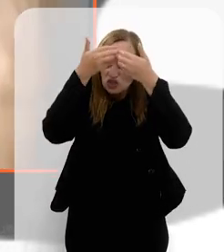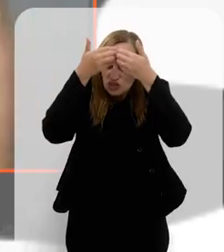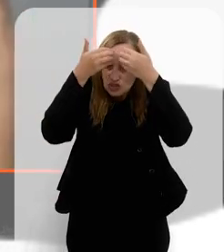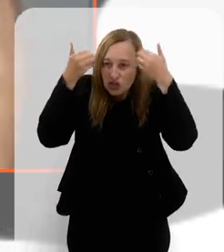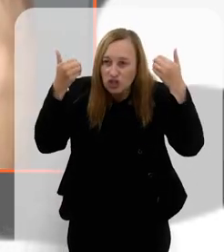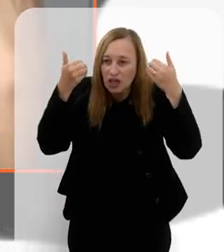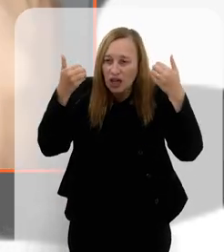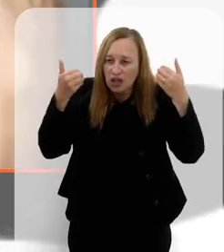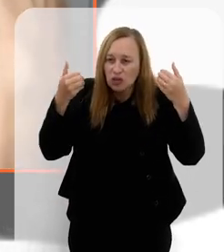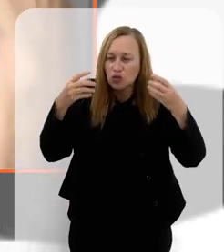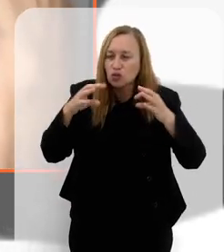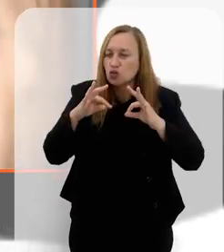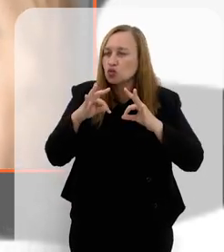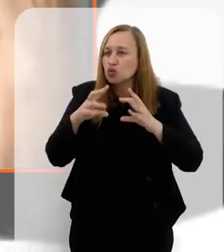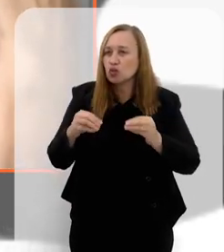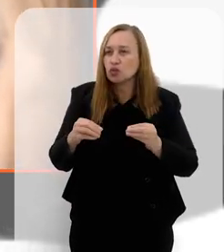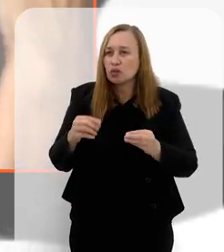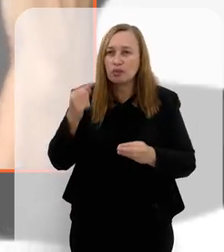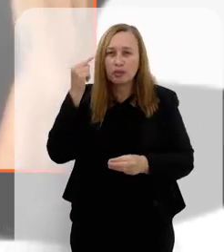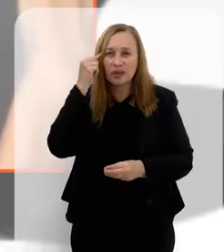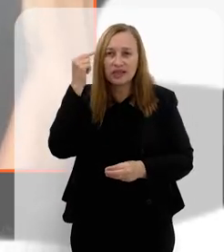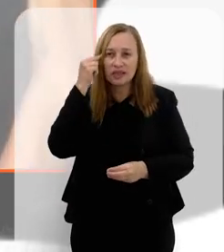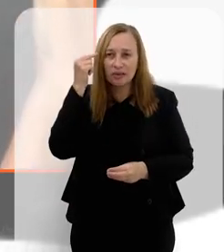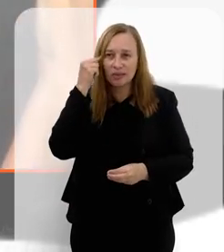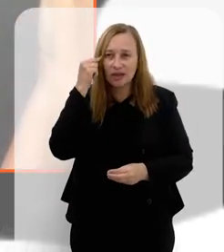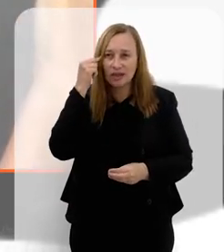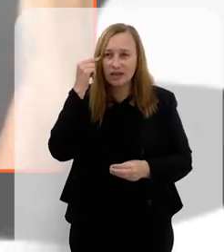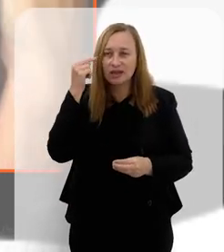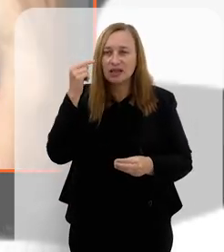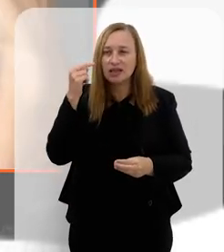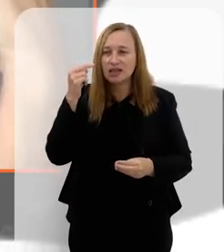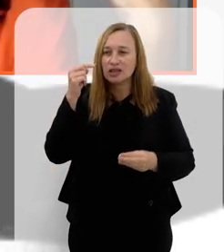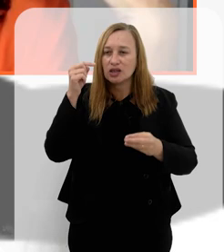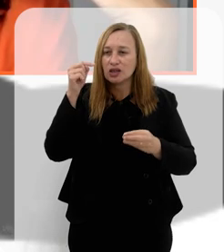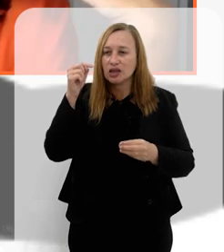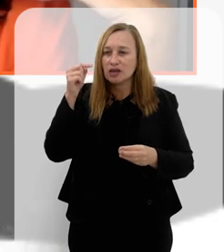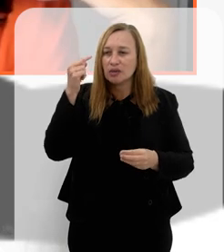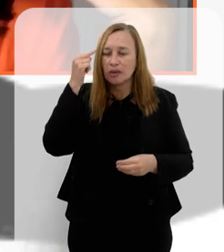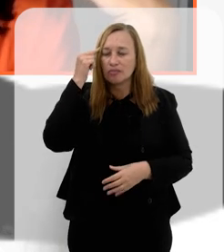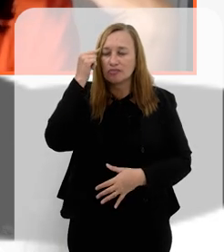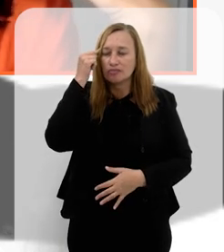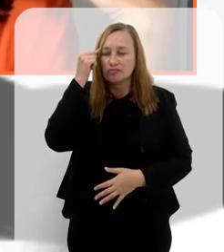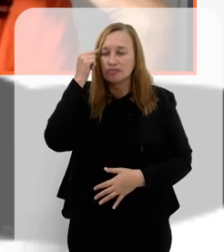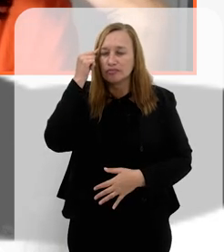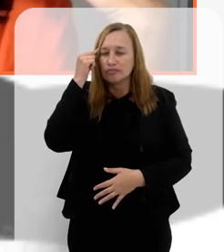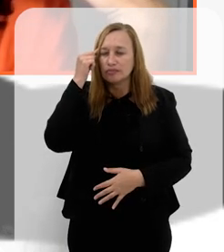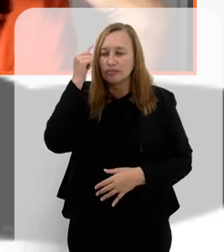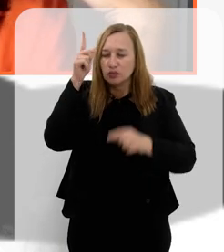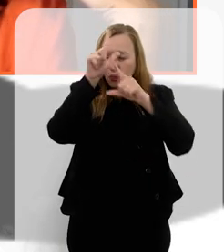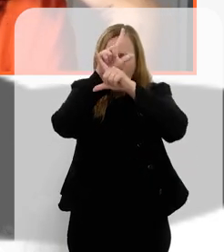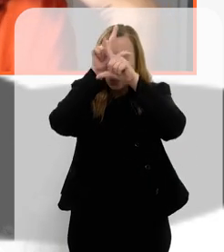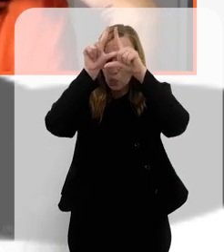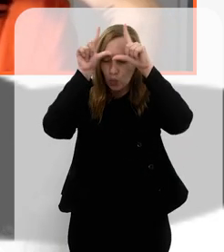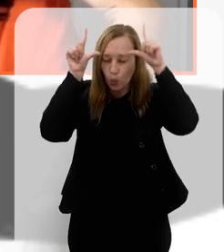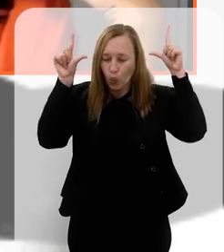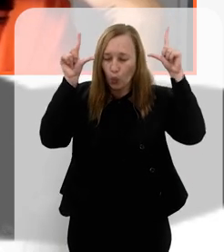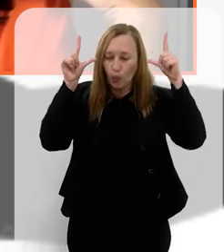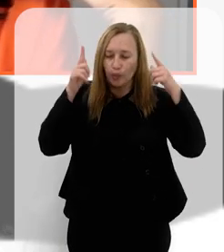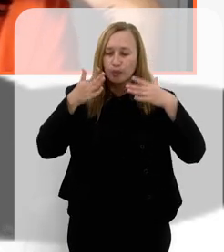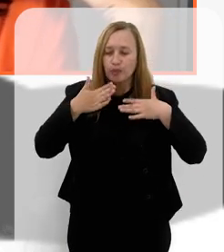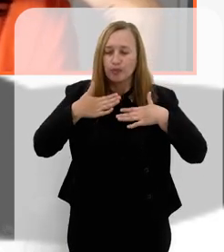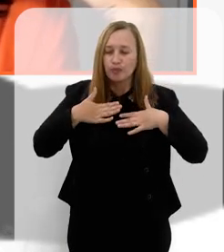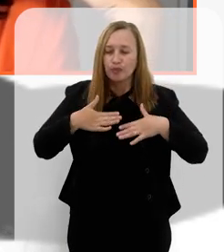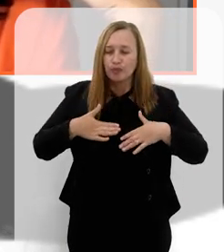tirar todos os pensamentos da sua mente. Se Então, assim, esvaziar, né? É você relaxar se esvaziando, é